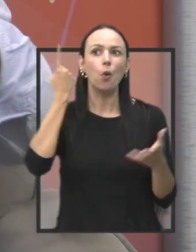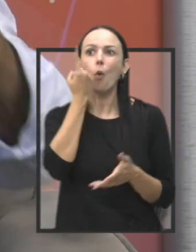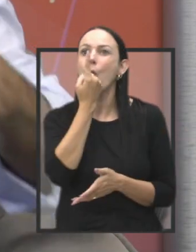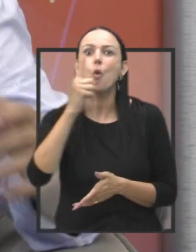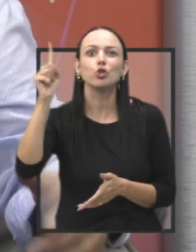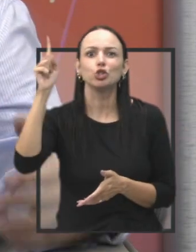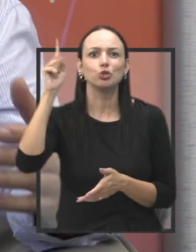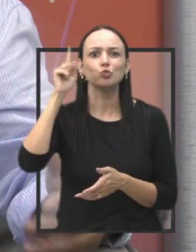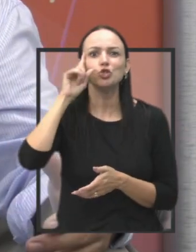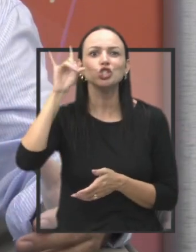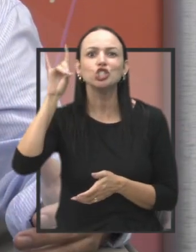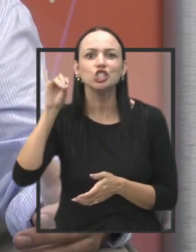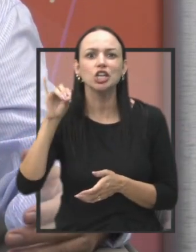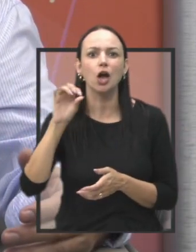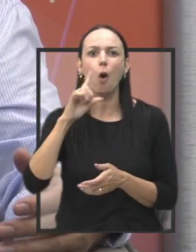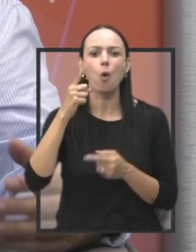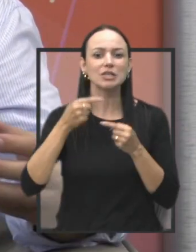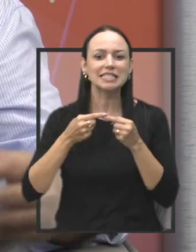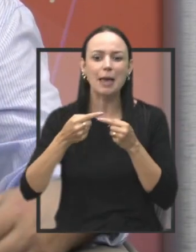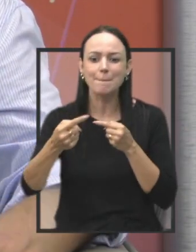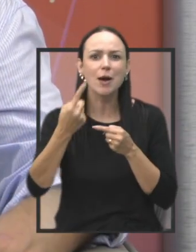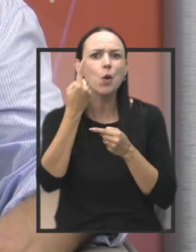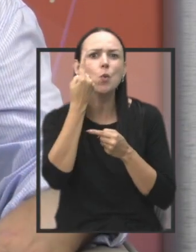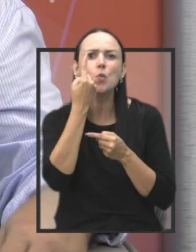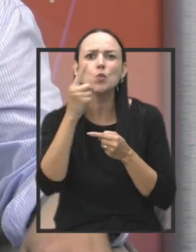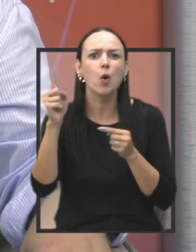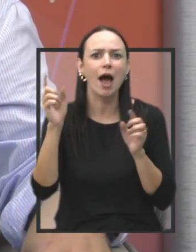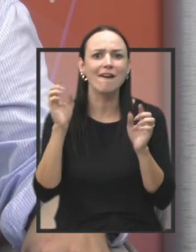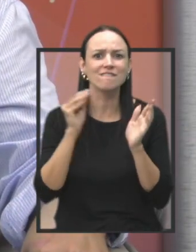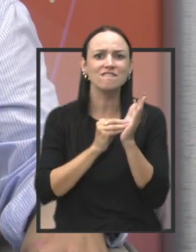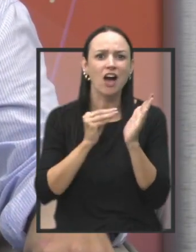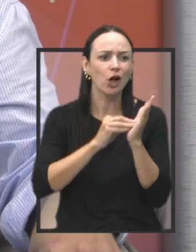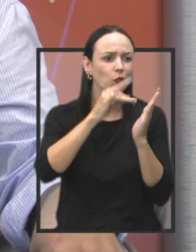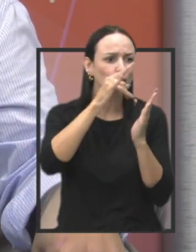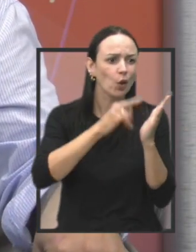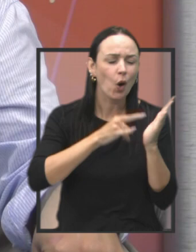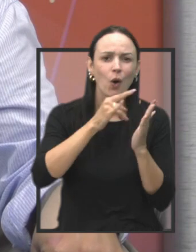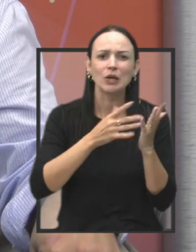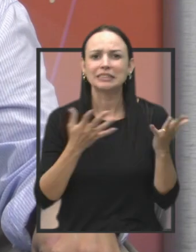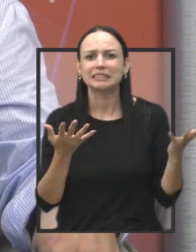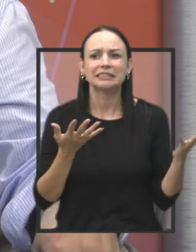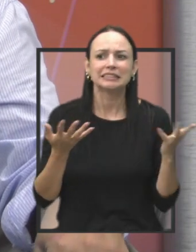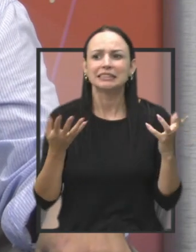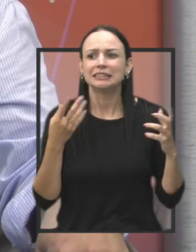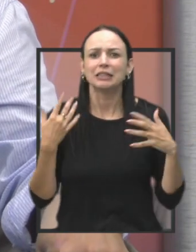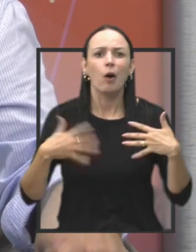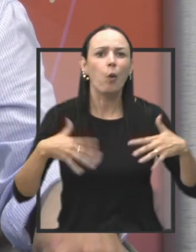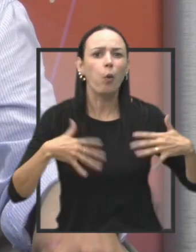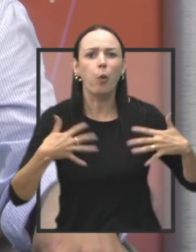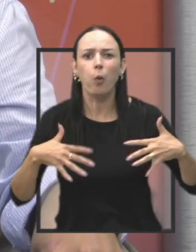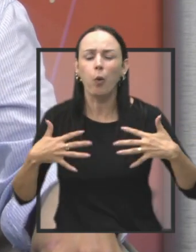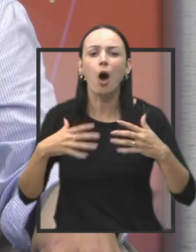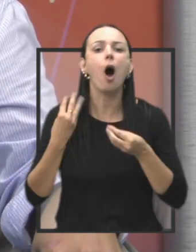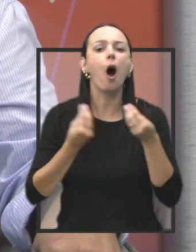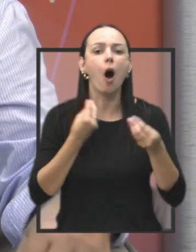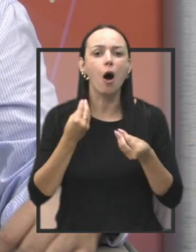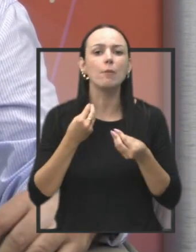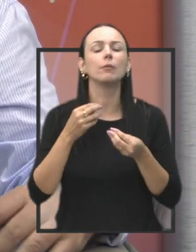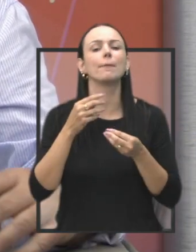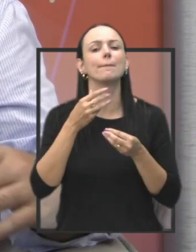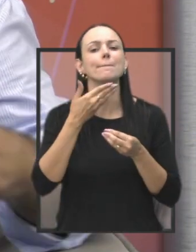na semana que precisa entregar e falta documento, sem dúvida, é recomendável, entrega a